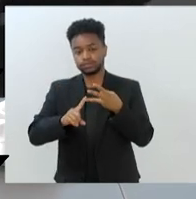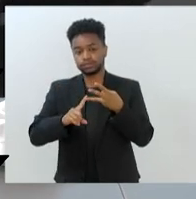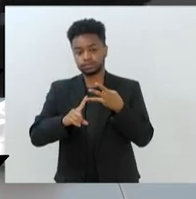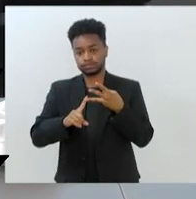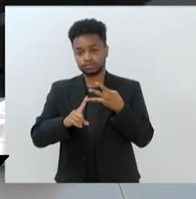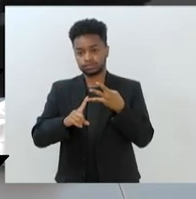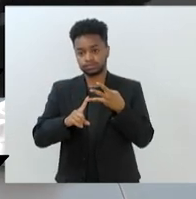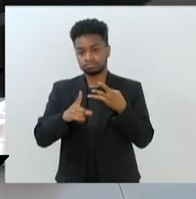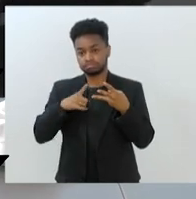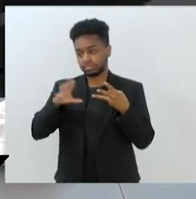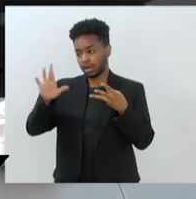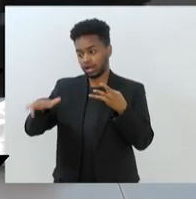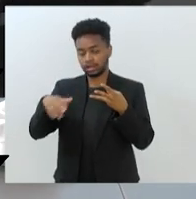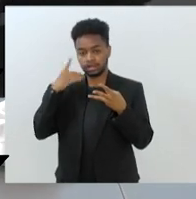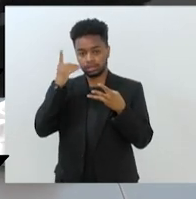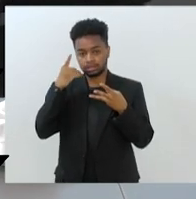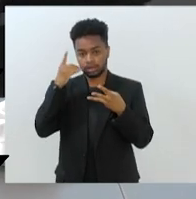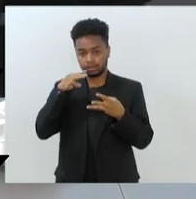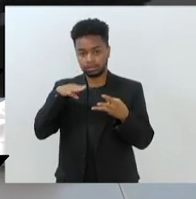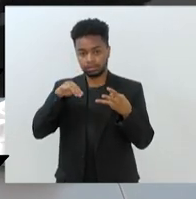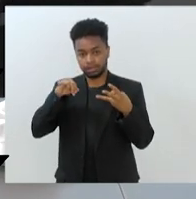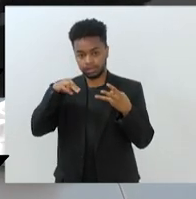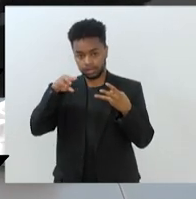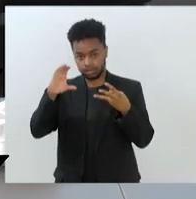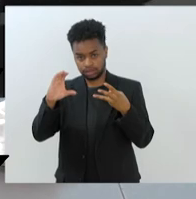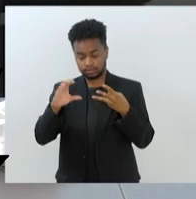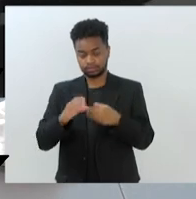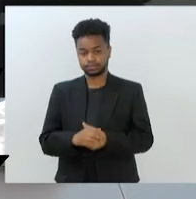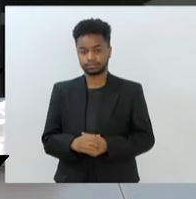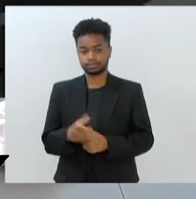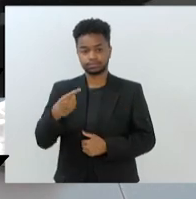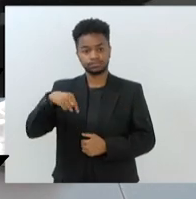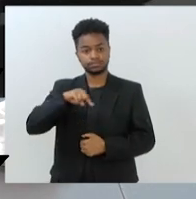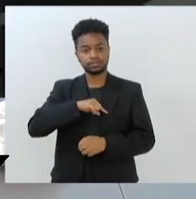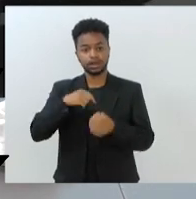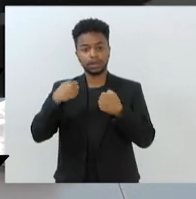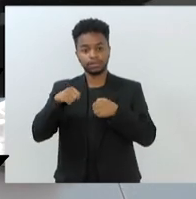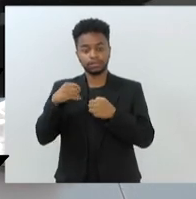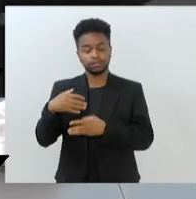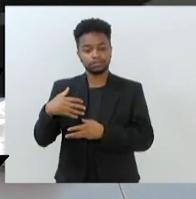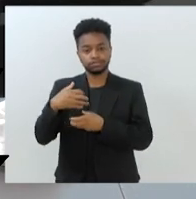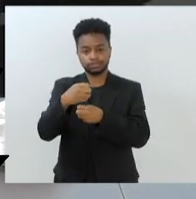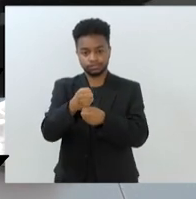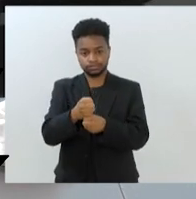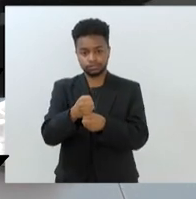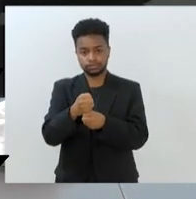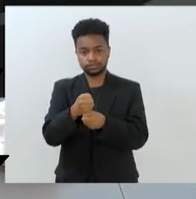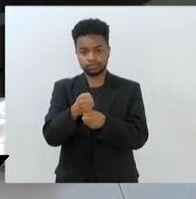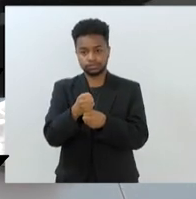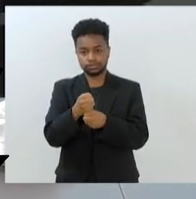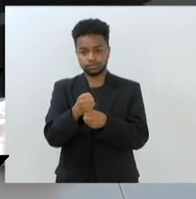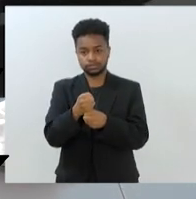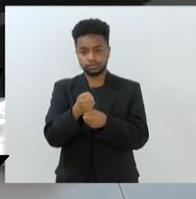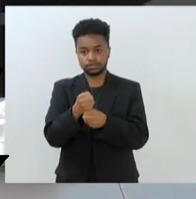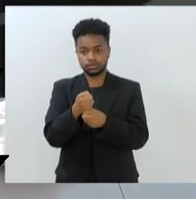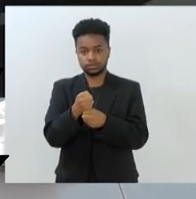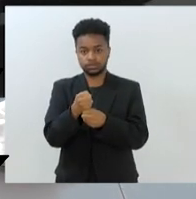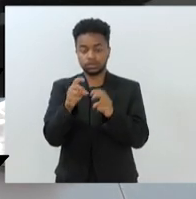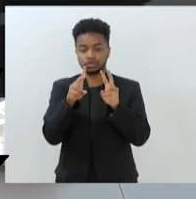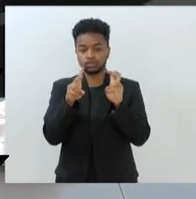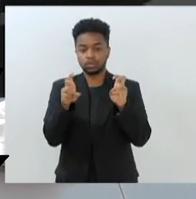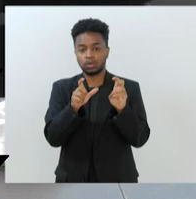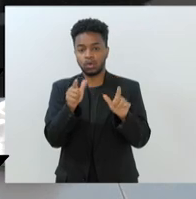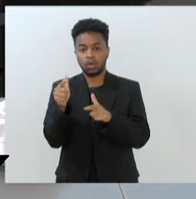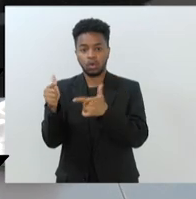guarda a razão, deputado Carlos Mink, a gente tem que cotejar isso contra, em relação às